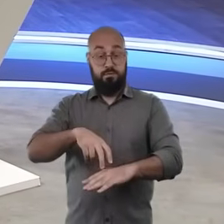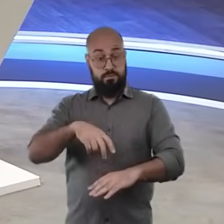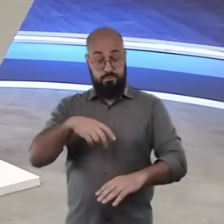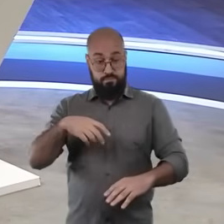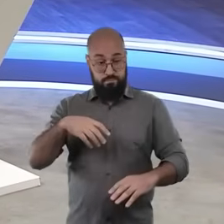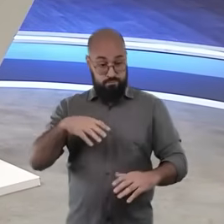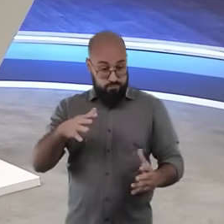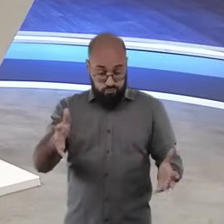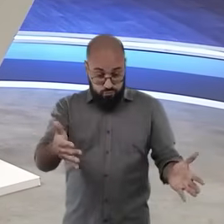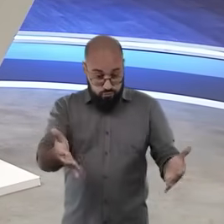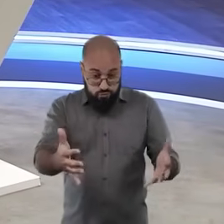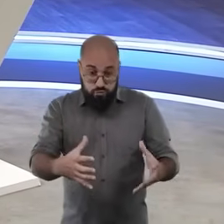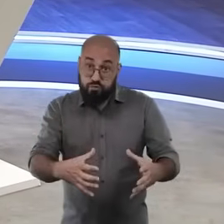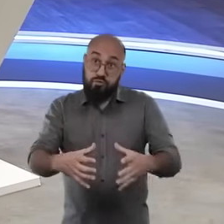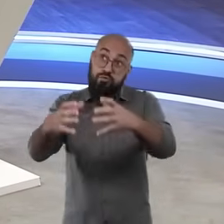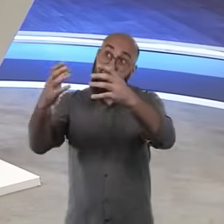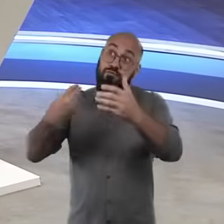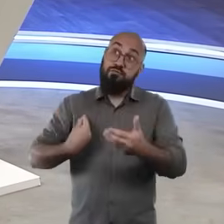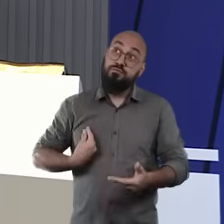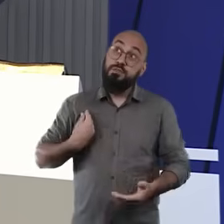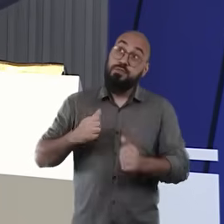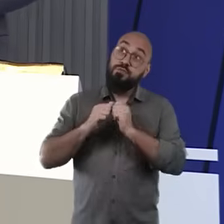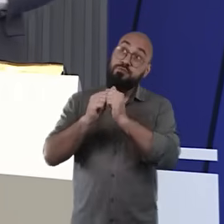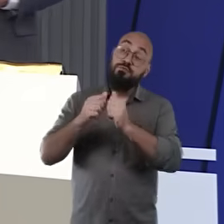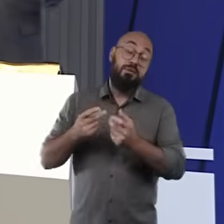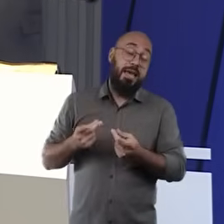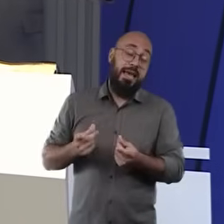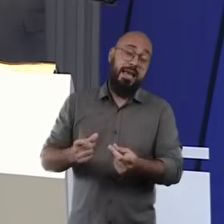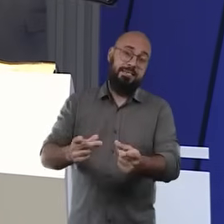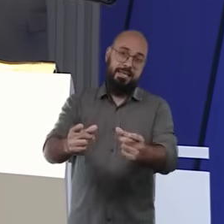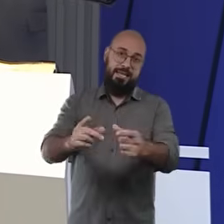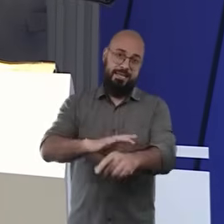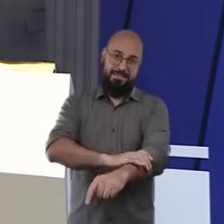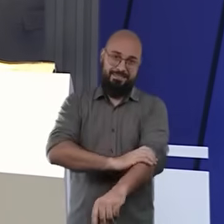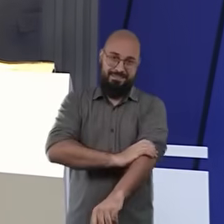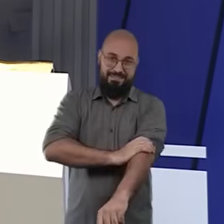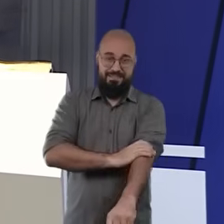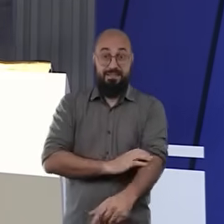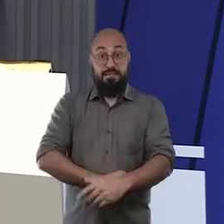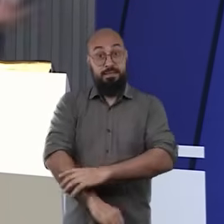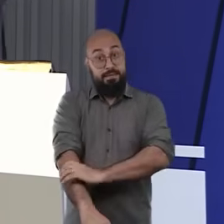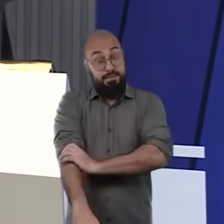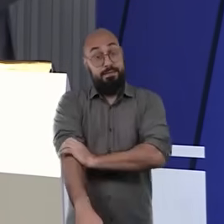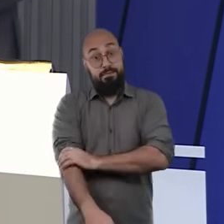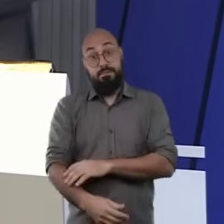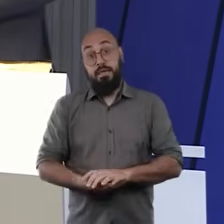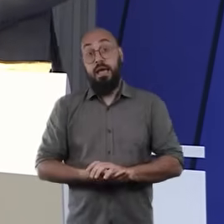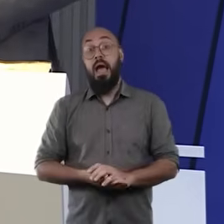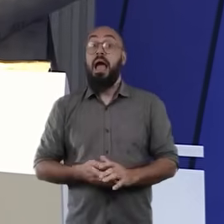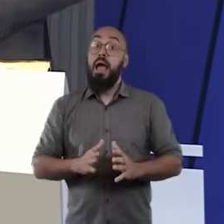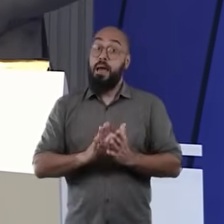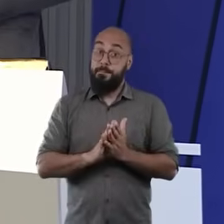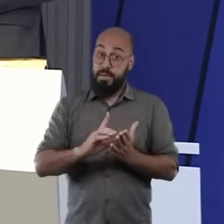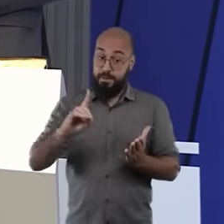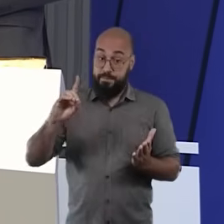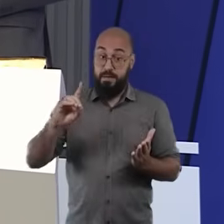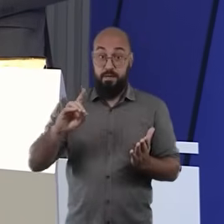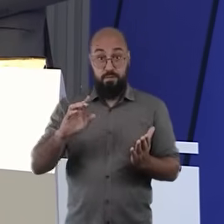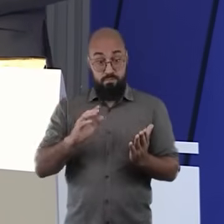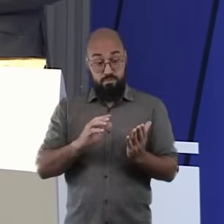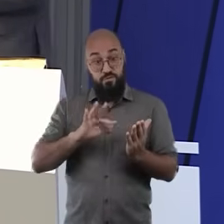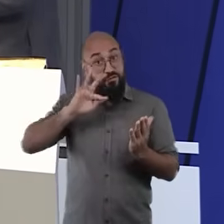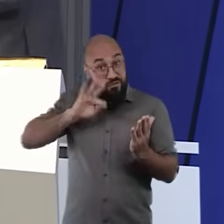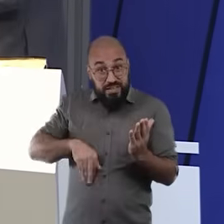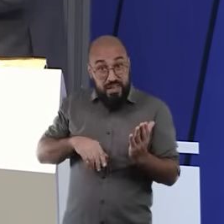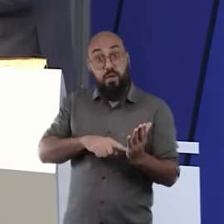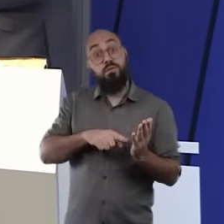Ele por toda a eternidade. A Bíblia, ela também termina falando sobre a volta de Jesus.